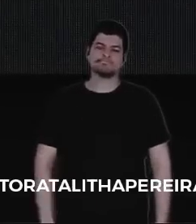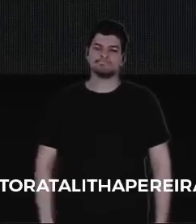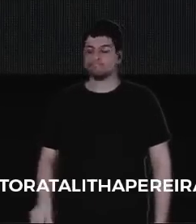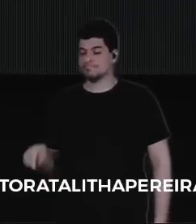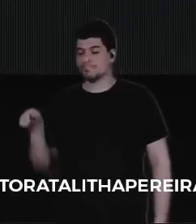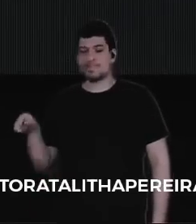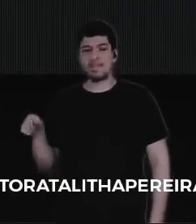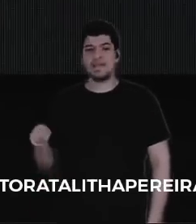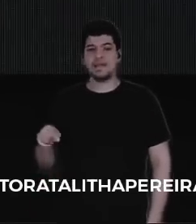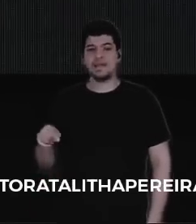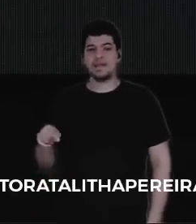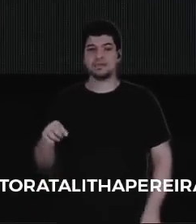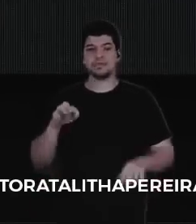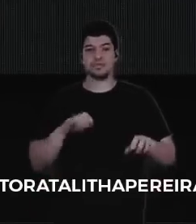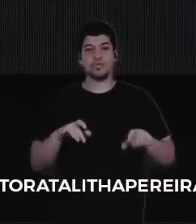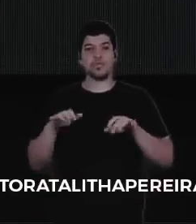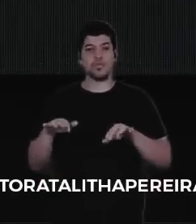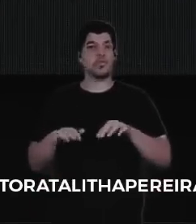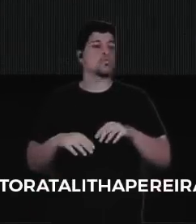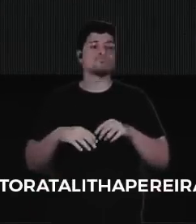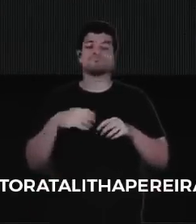Margareta